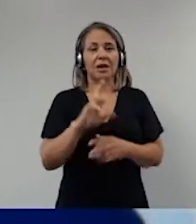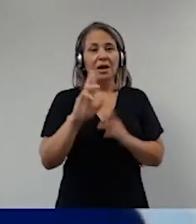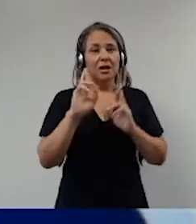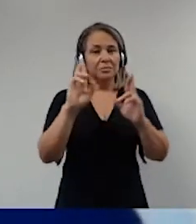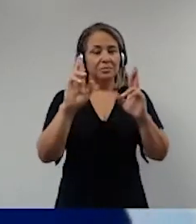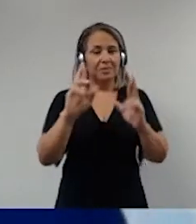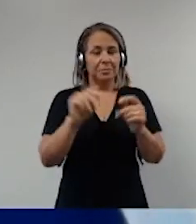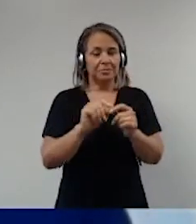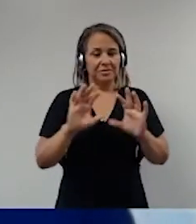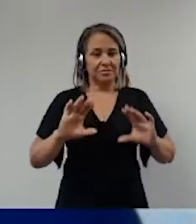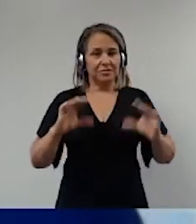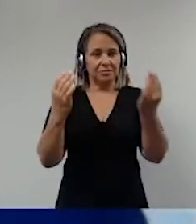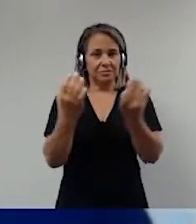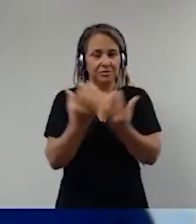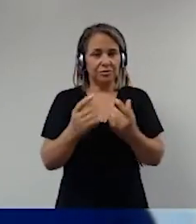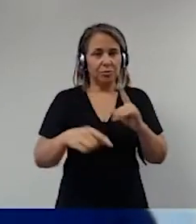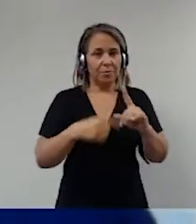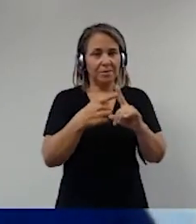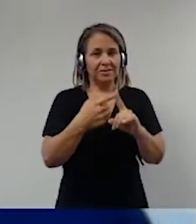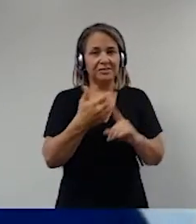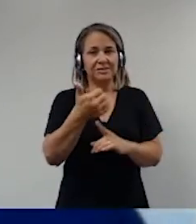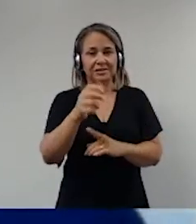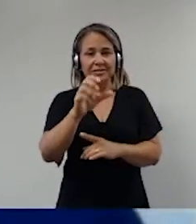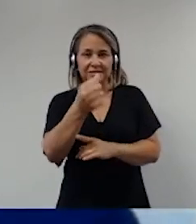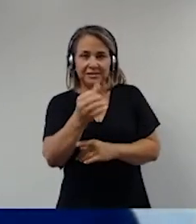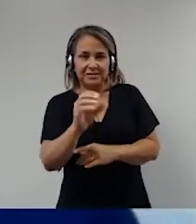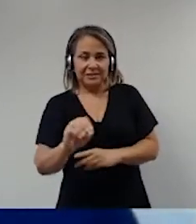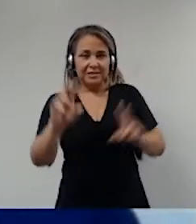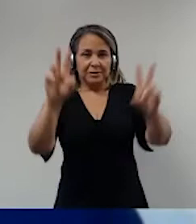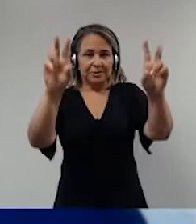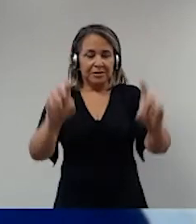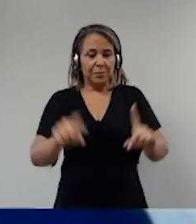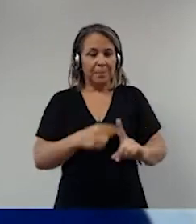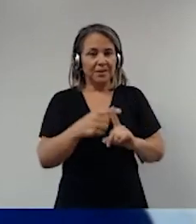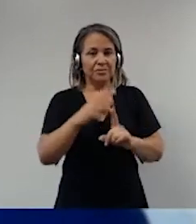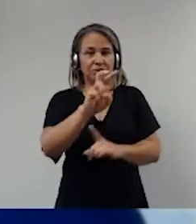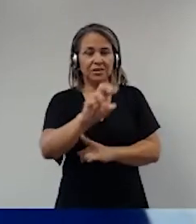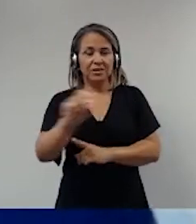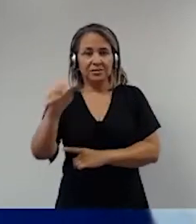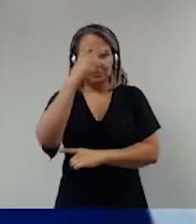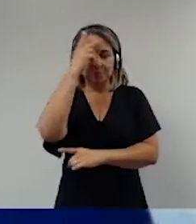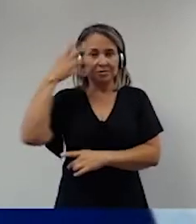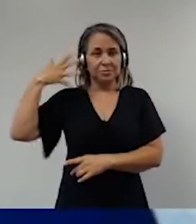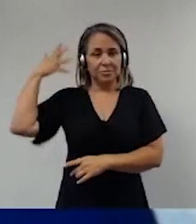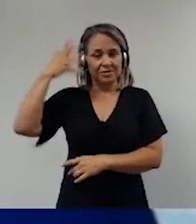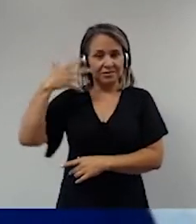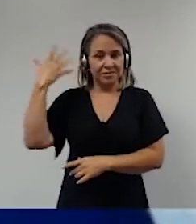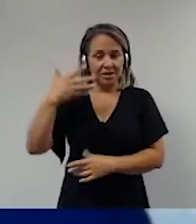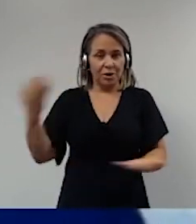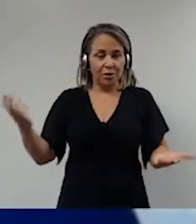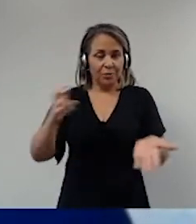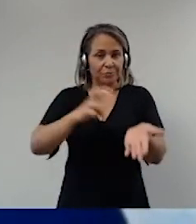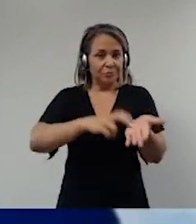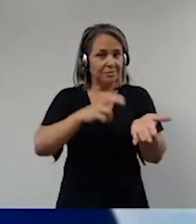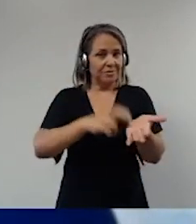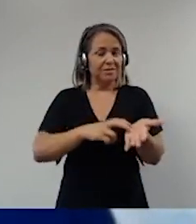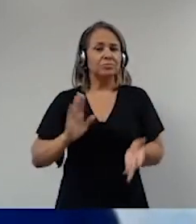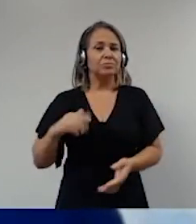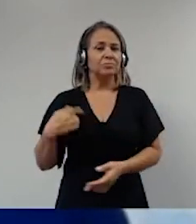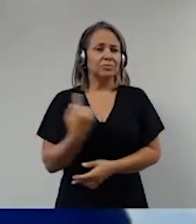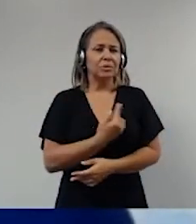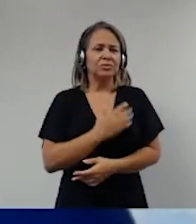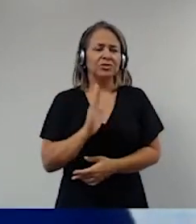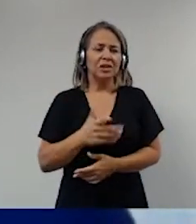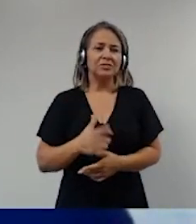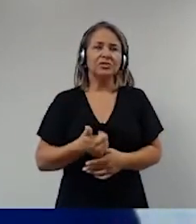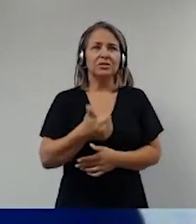evento, com mais de 160 painéis, com mais de 500 palestrantes, e que até hoje pela manhã, nós já tínhamos cerca